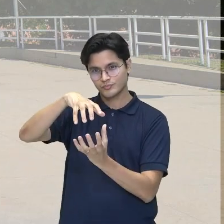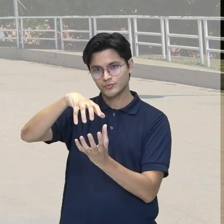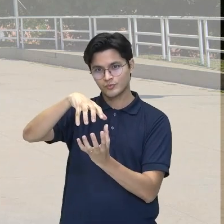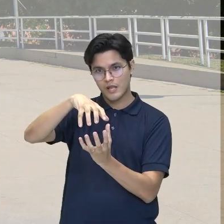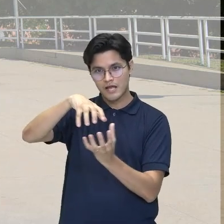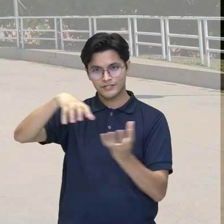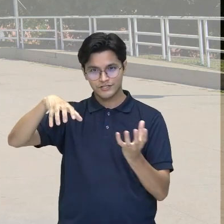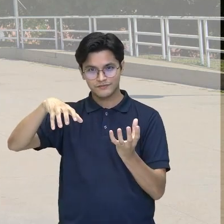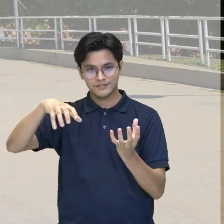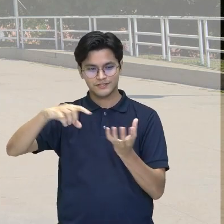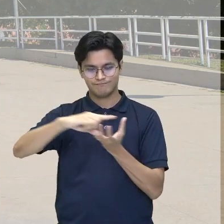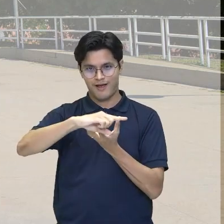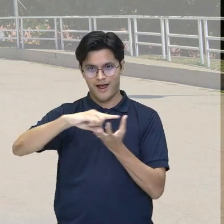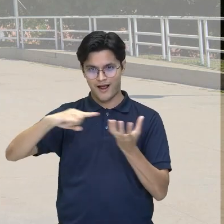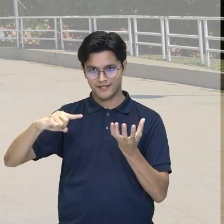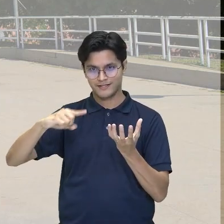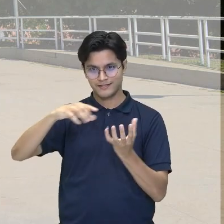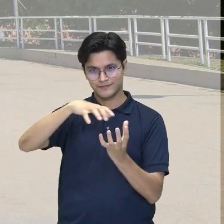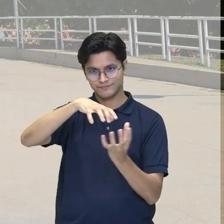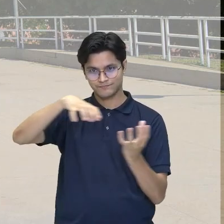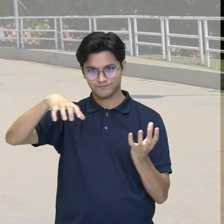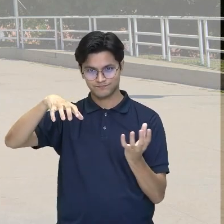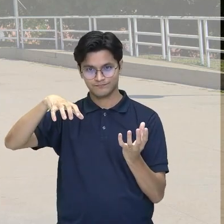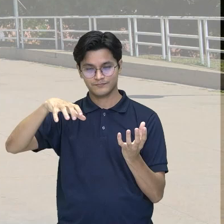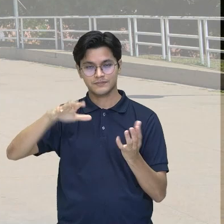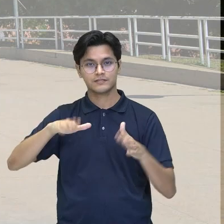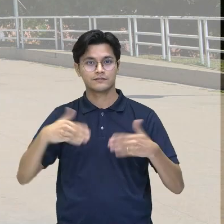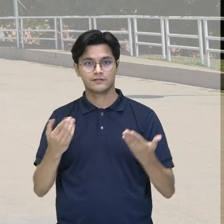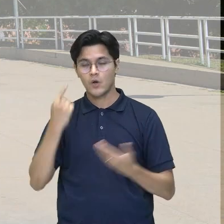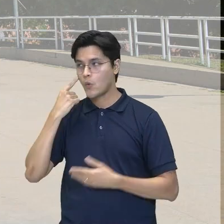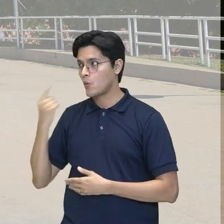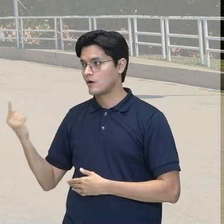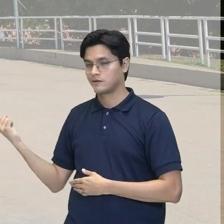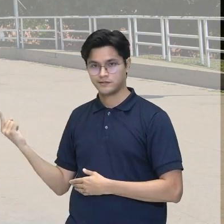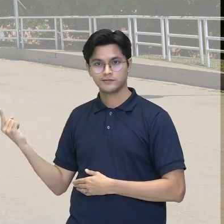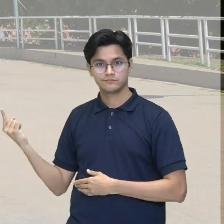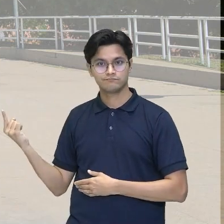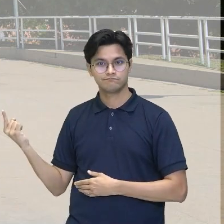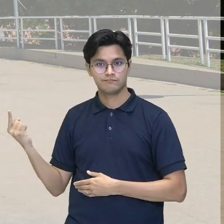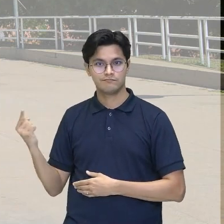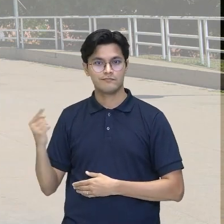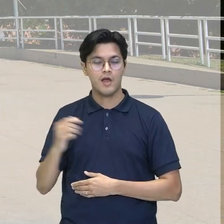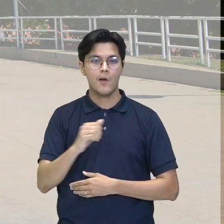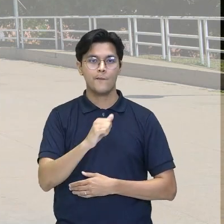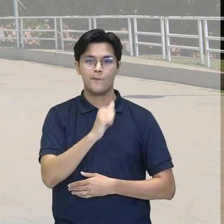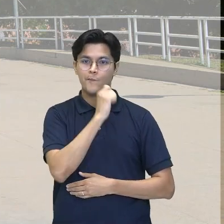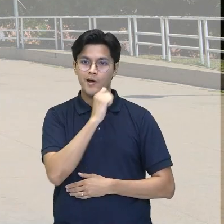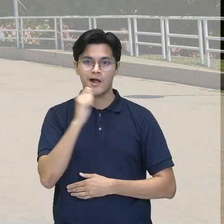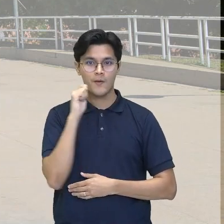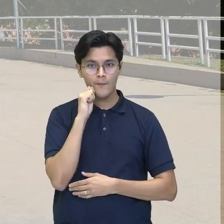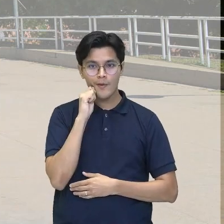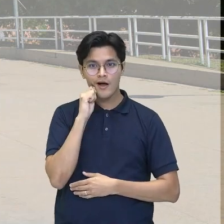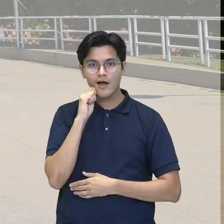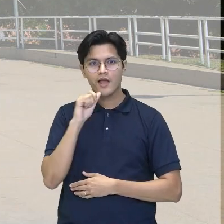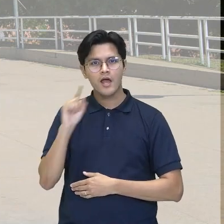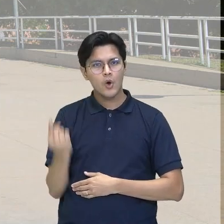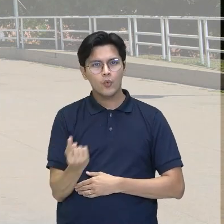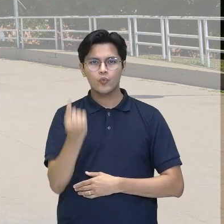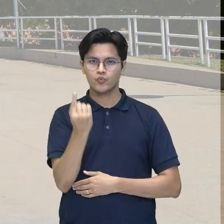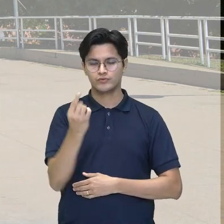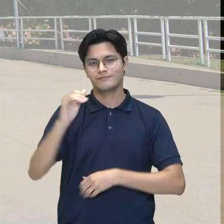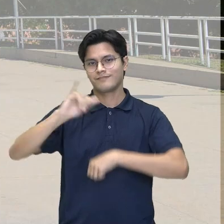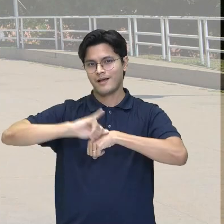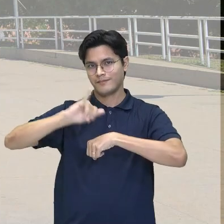é a única capital do Brasil que ela é cortada pela linha do Equador. Então, é como se eu pudesse,